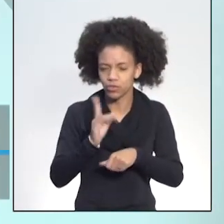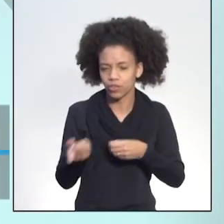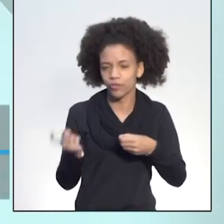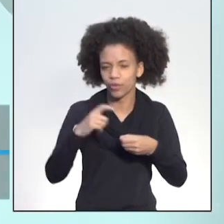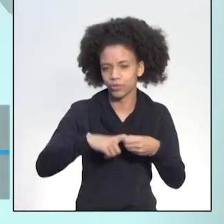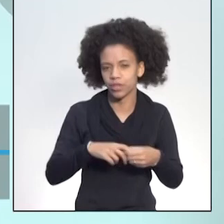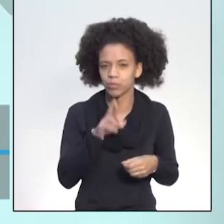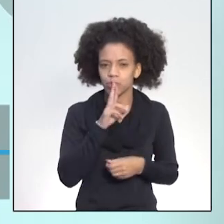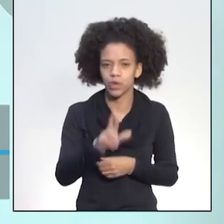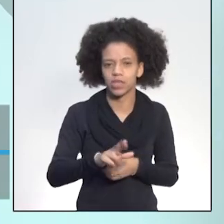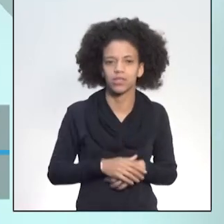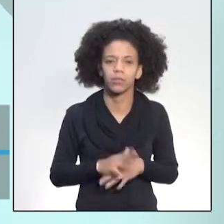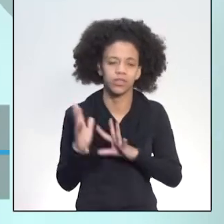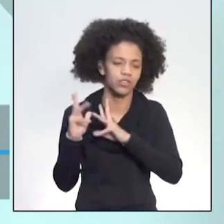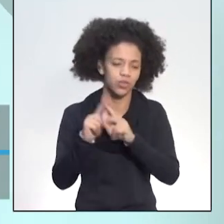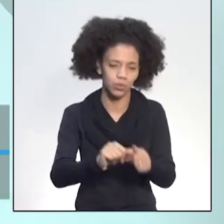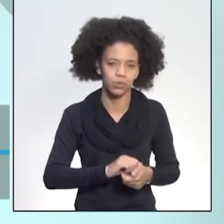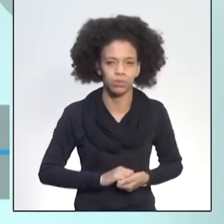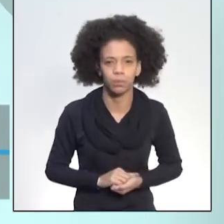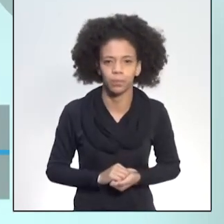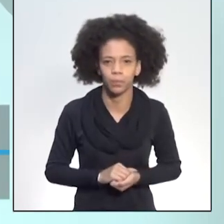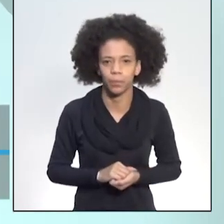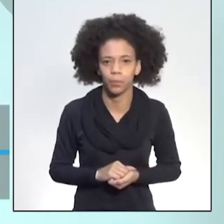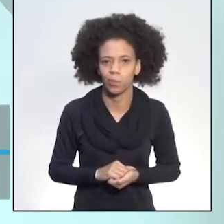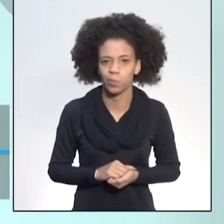retornamos com a resposta de todos vocês.